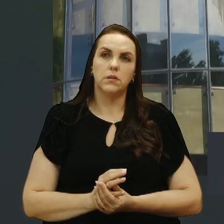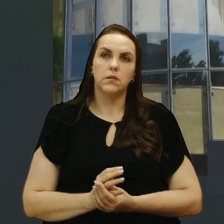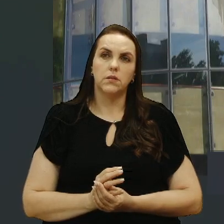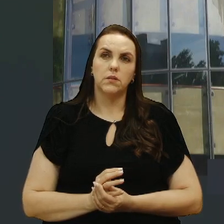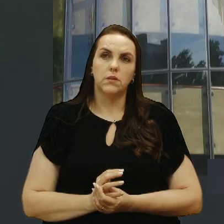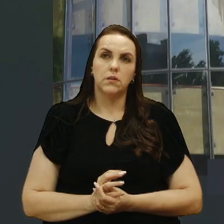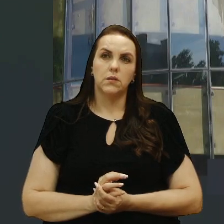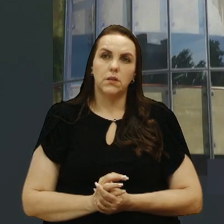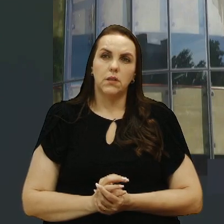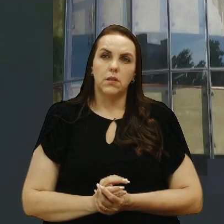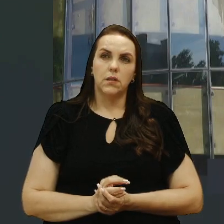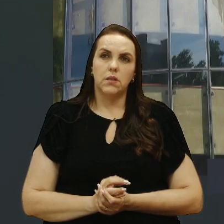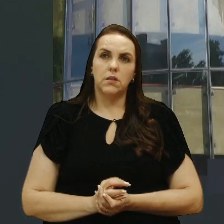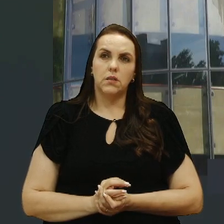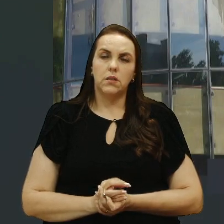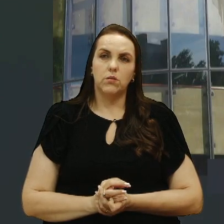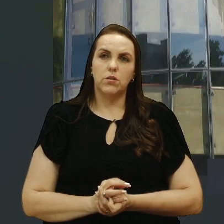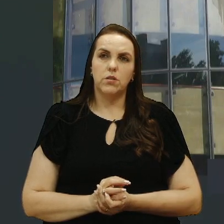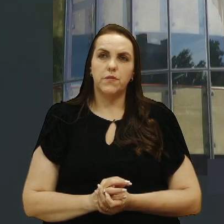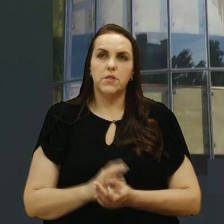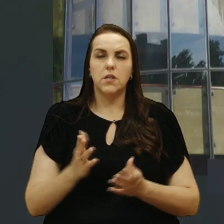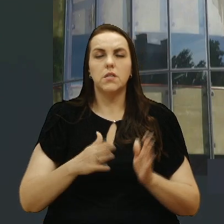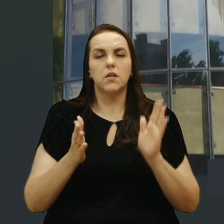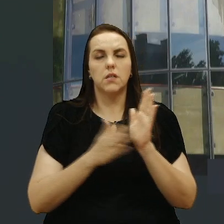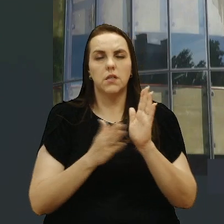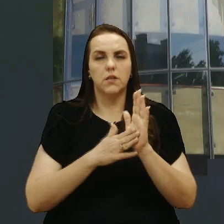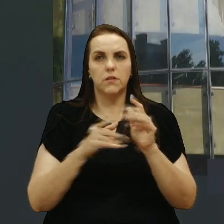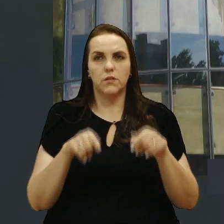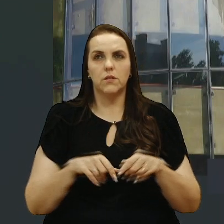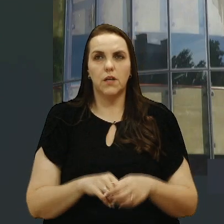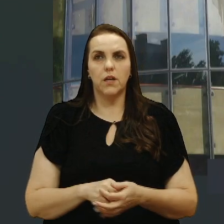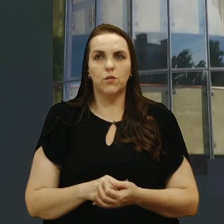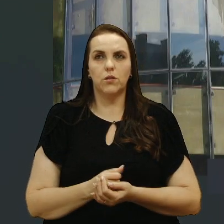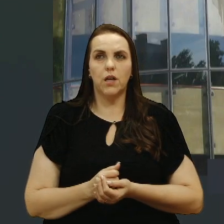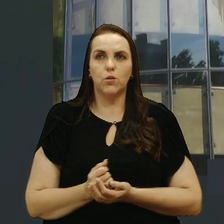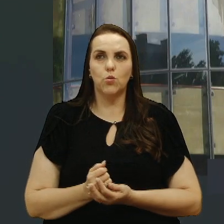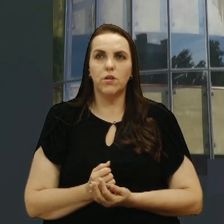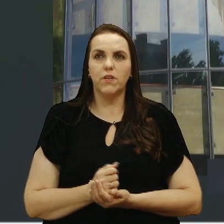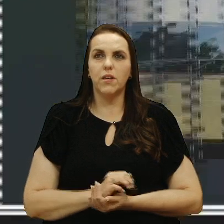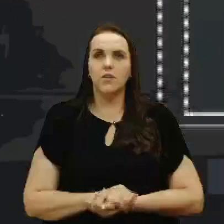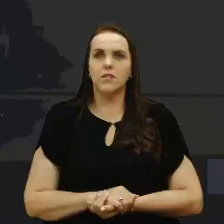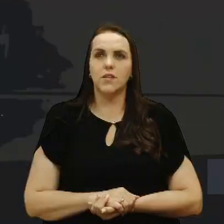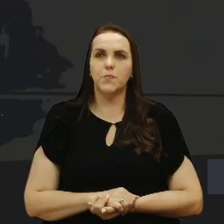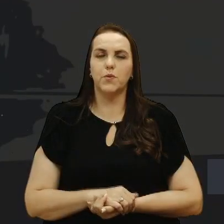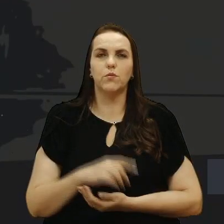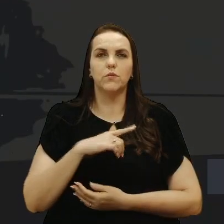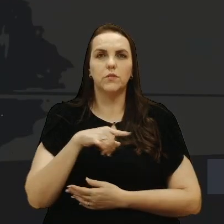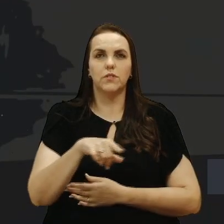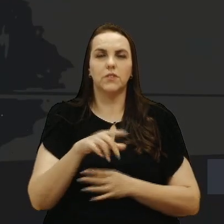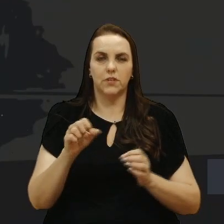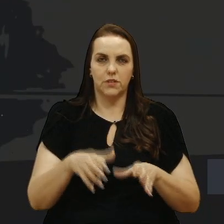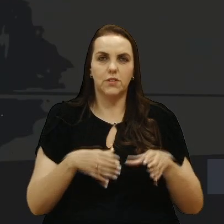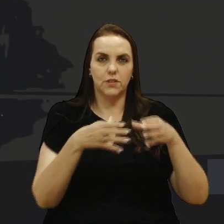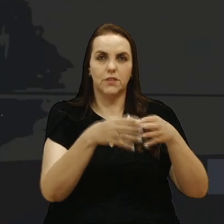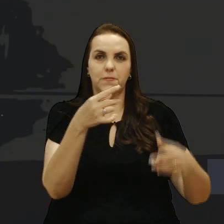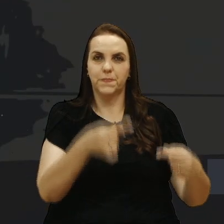que vem sendo debatida no país todo, né? A gente tem uma frente parlamentar aqui, onde a gente trabalha muito nas